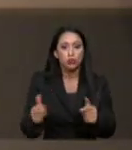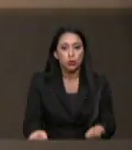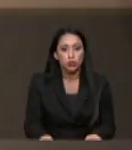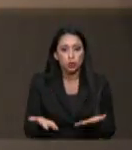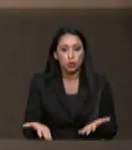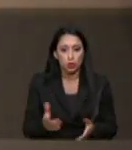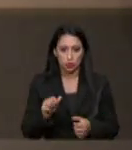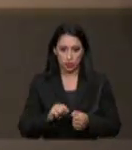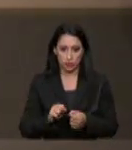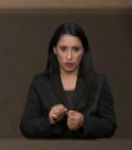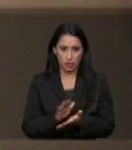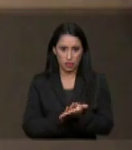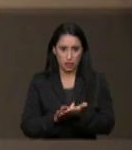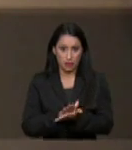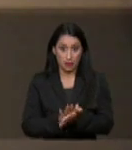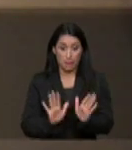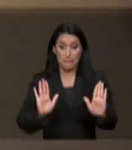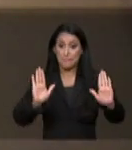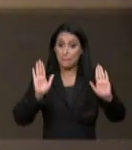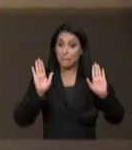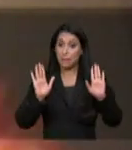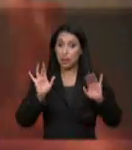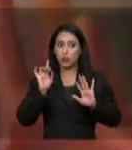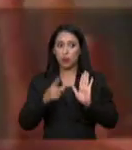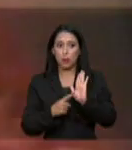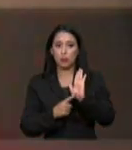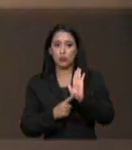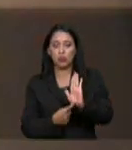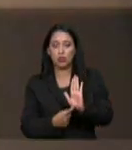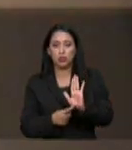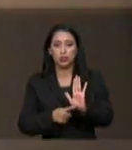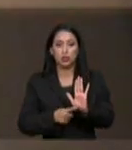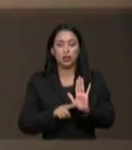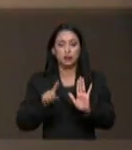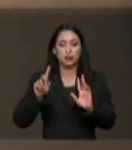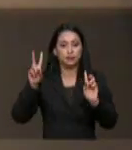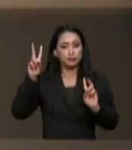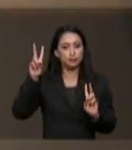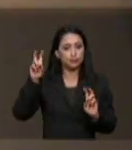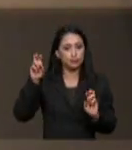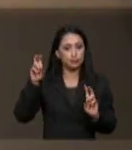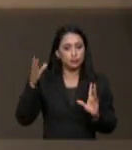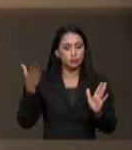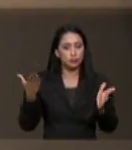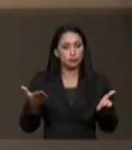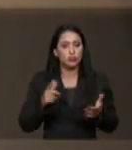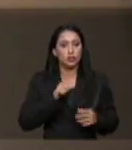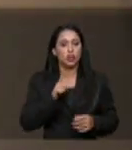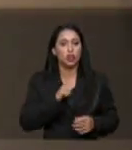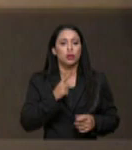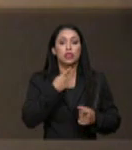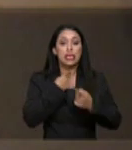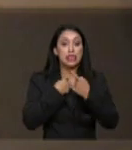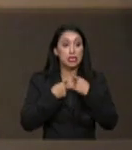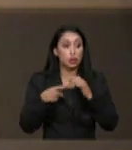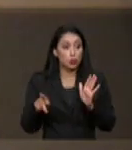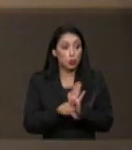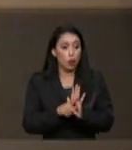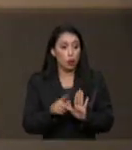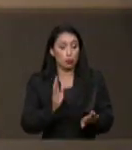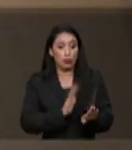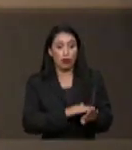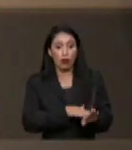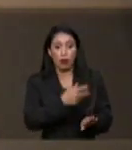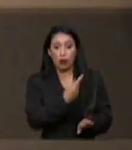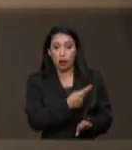agirem daquela forma mas apenas revelando entre entre "um desejo dele